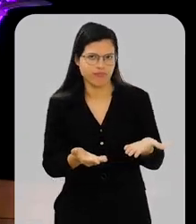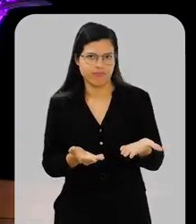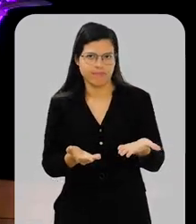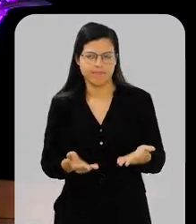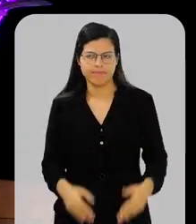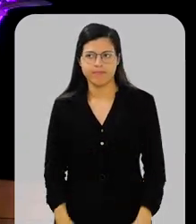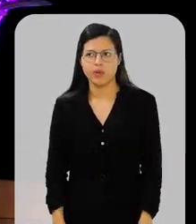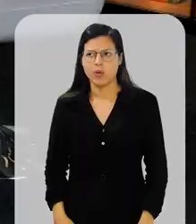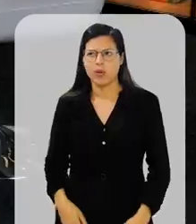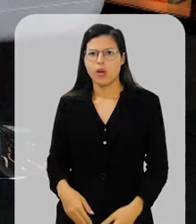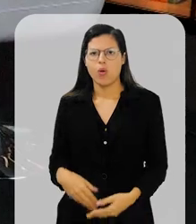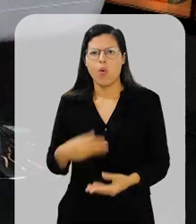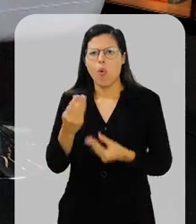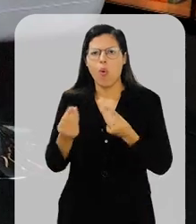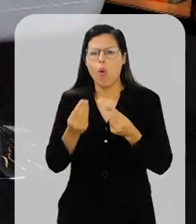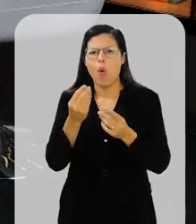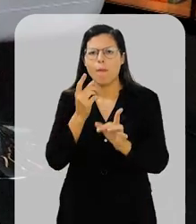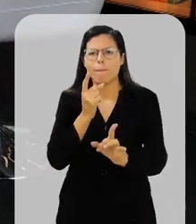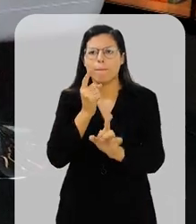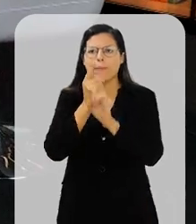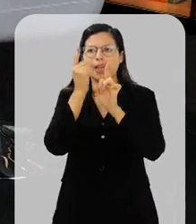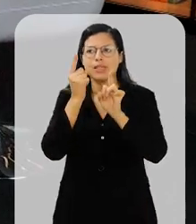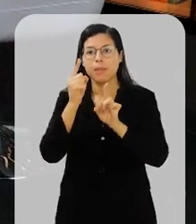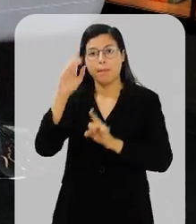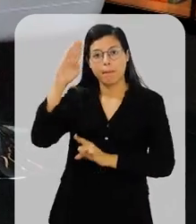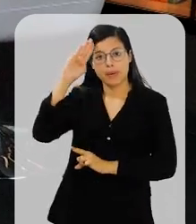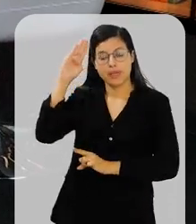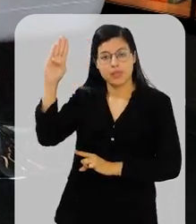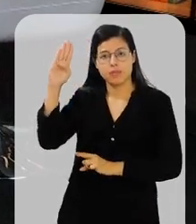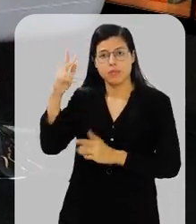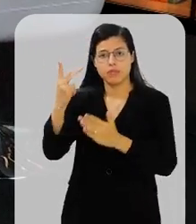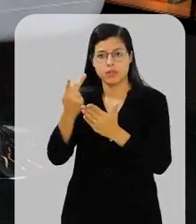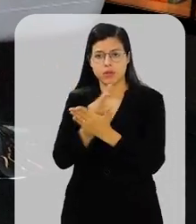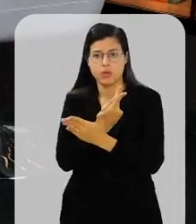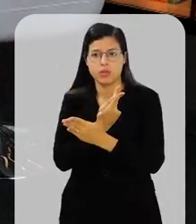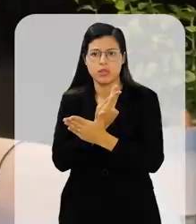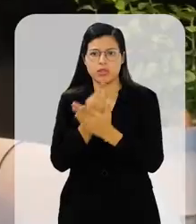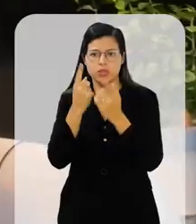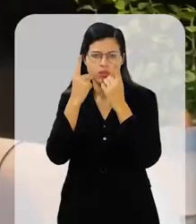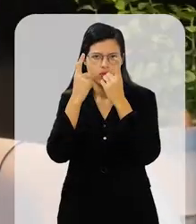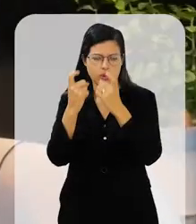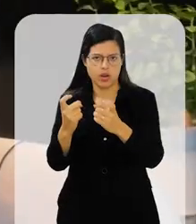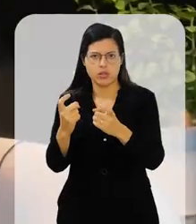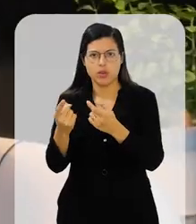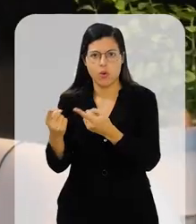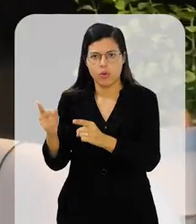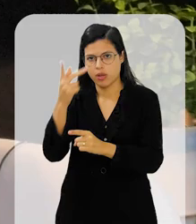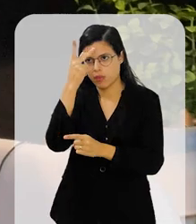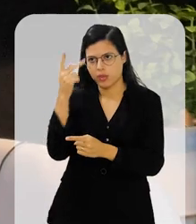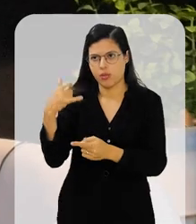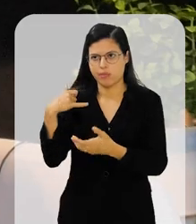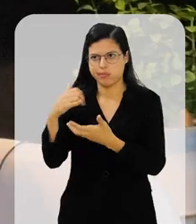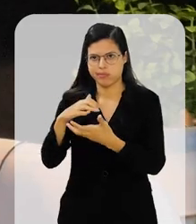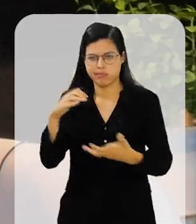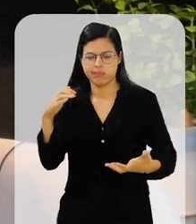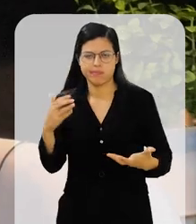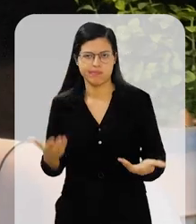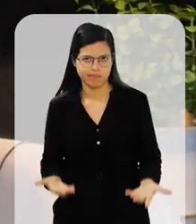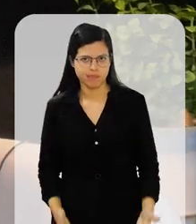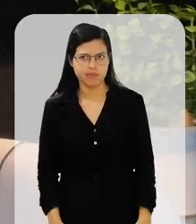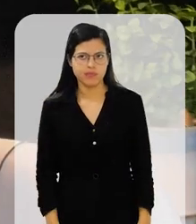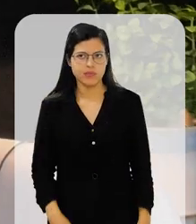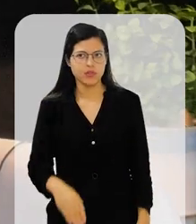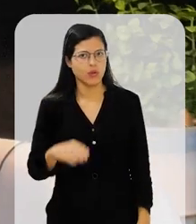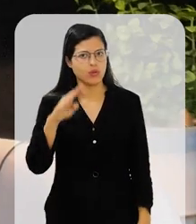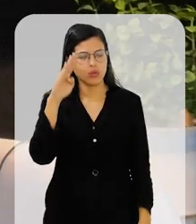sociedade. Quais são os casos? Como identificar os principais casos né, de violência contra a pessoa idosa, doutora